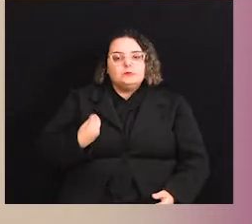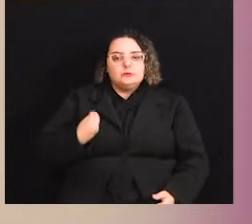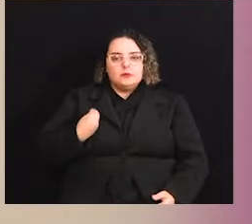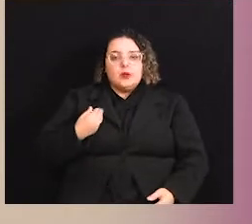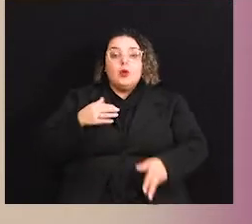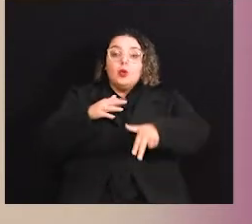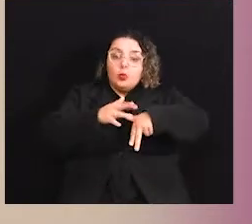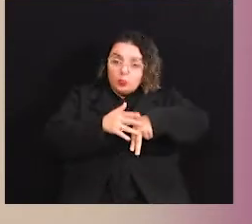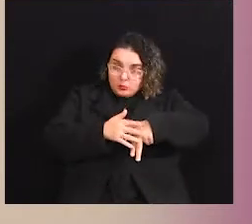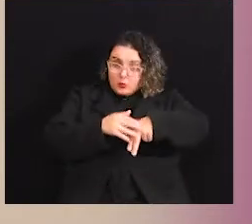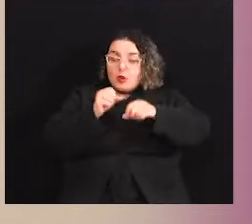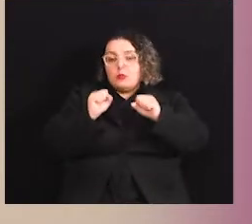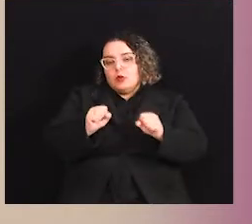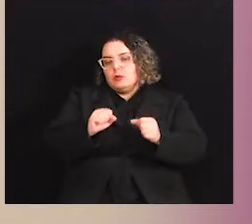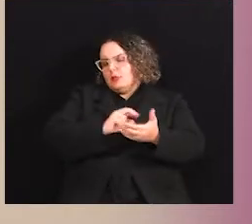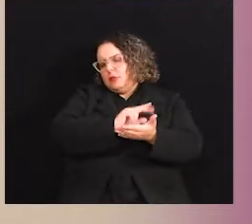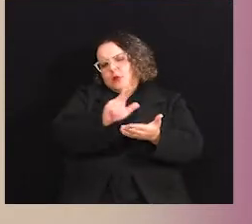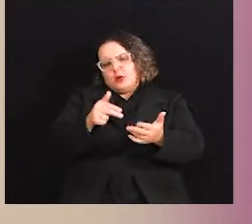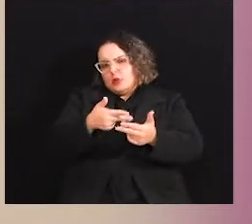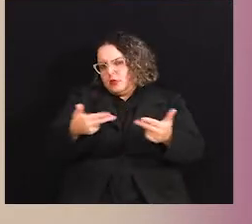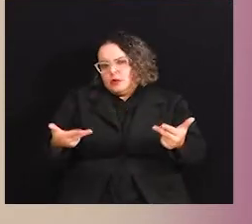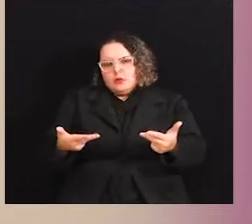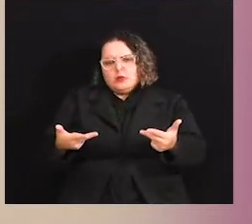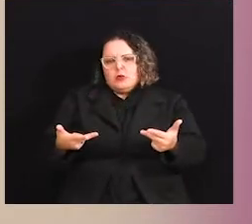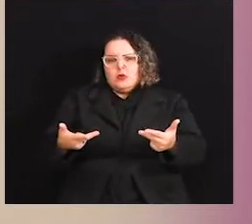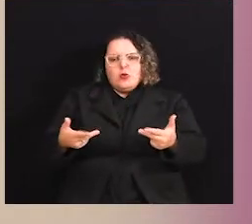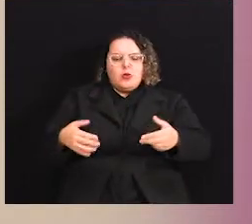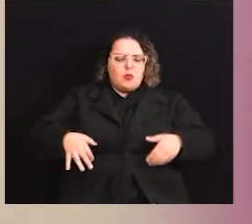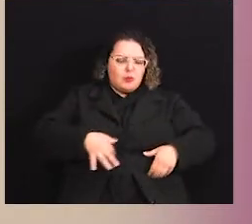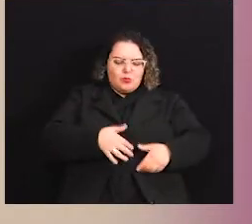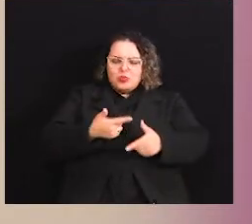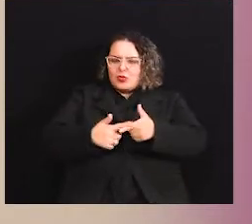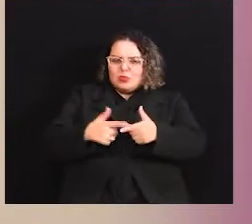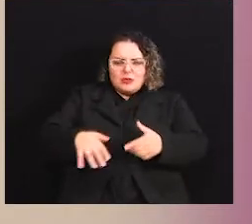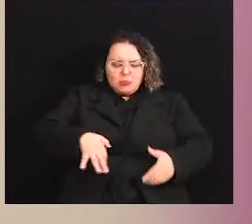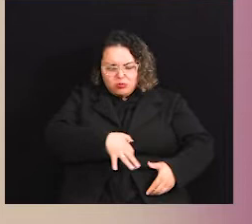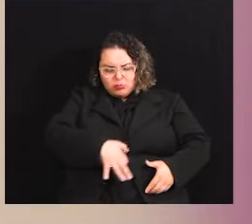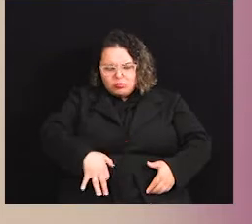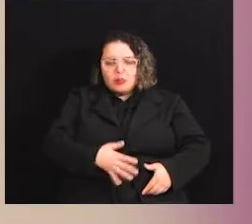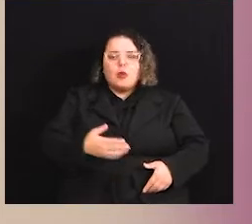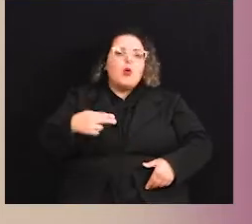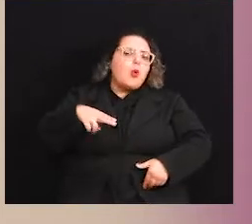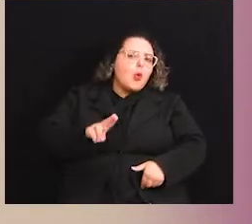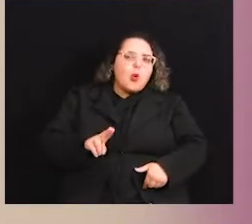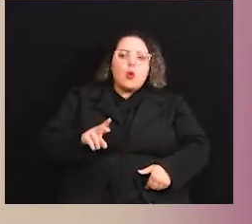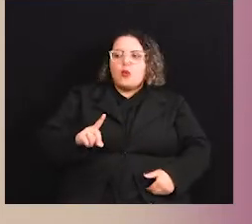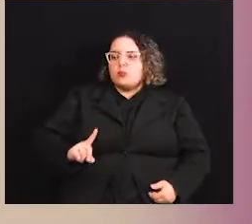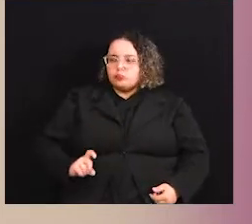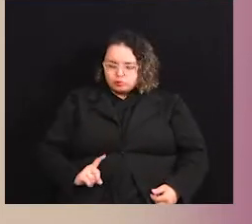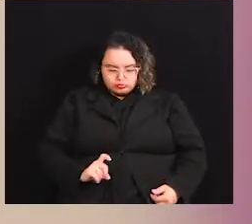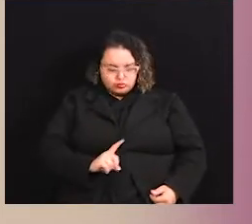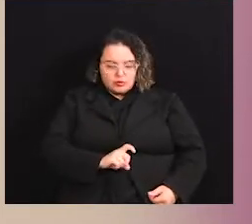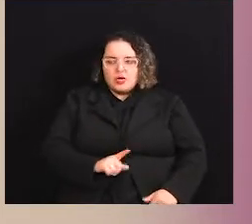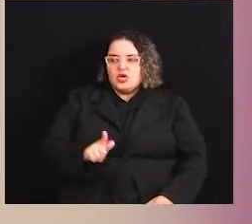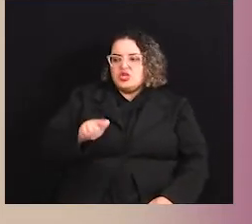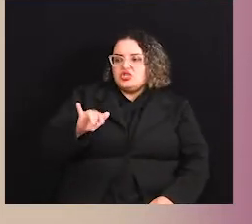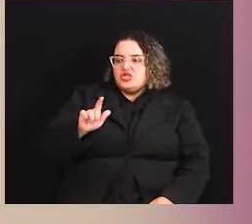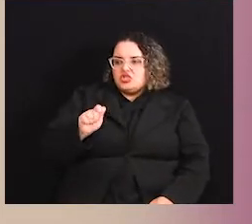o paciente pode, por inúmeros motivos, ou infecções intestinais, ou algumas verminoses, por exemplo, a